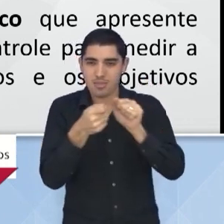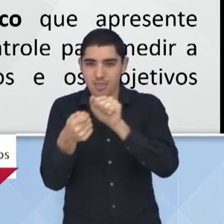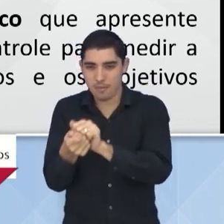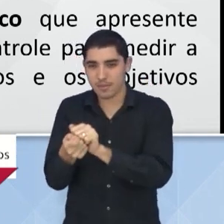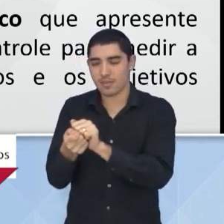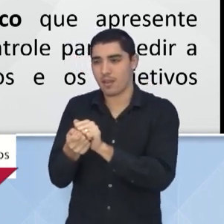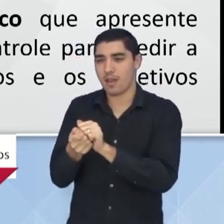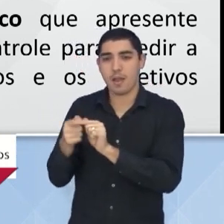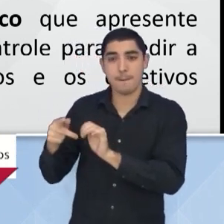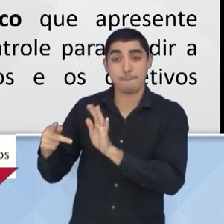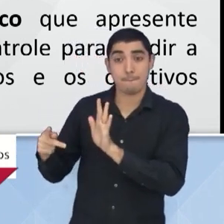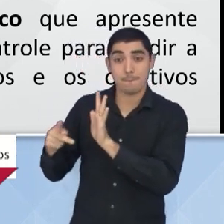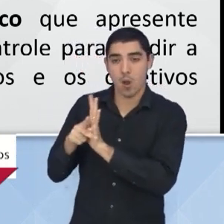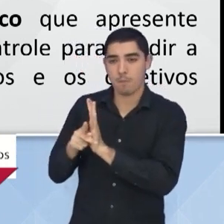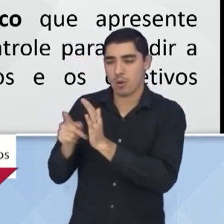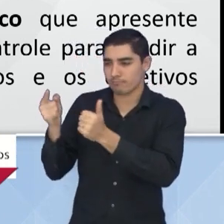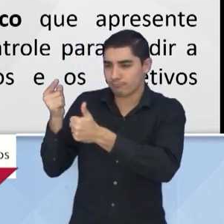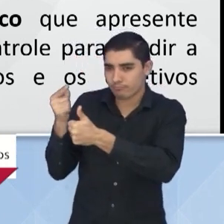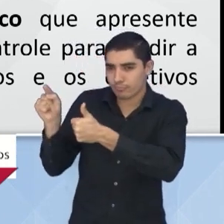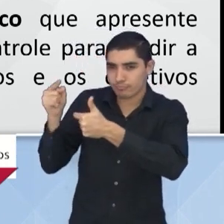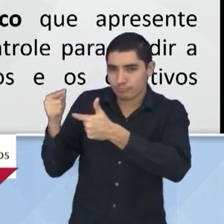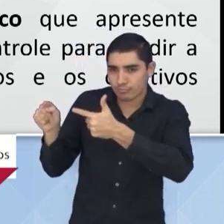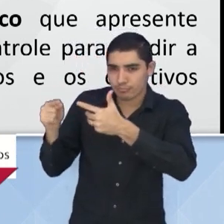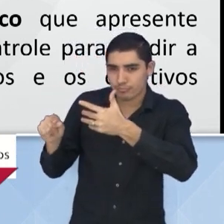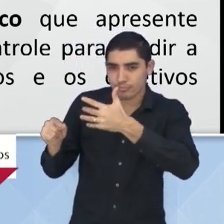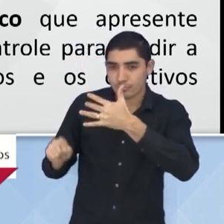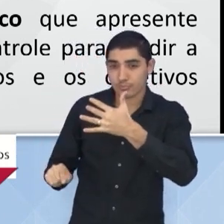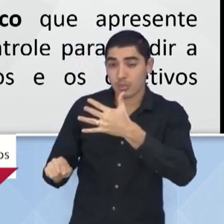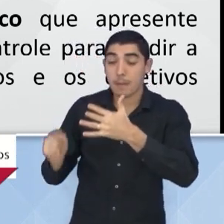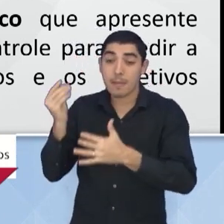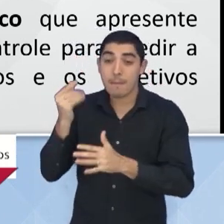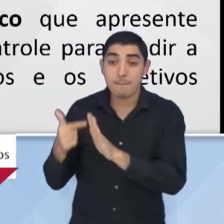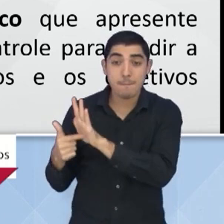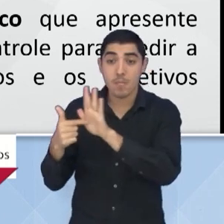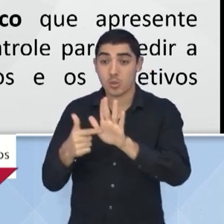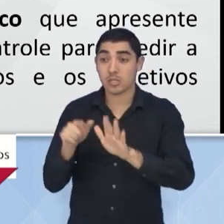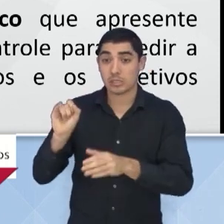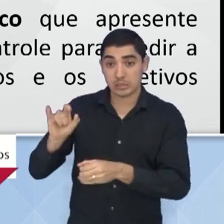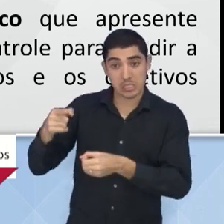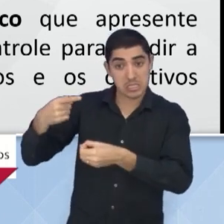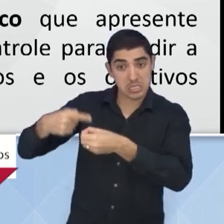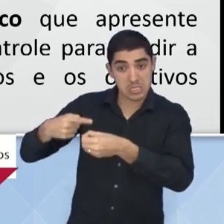quesitos pontuados para ter uma classificação do